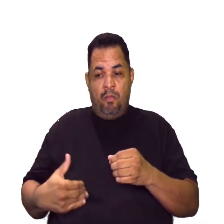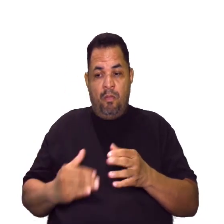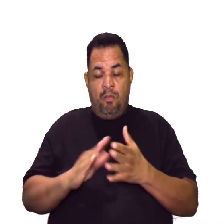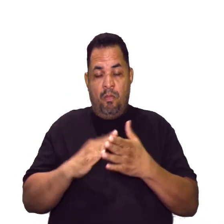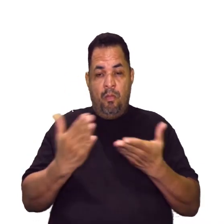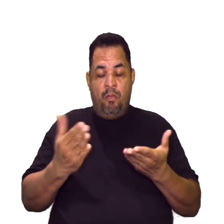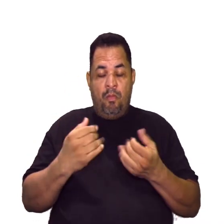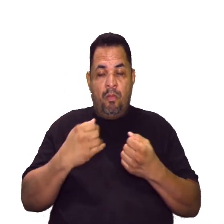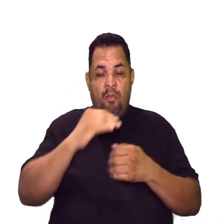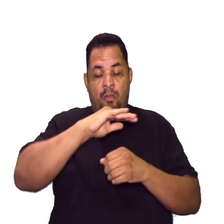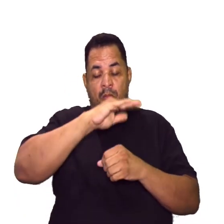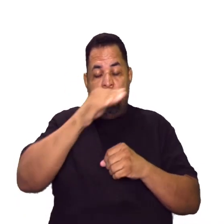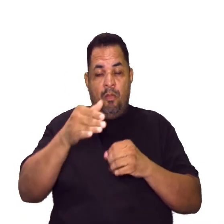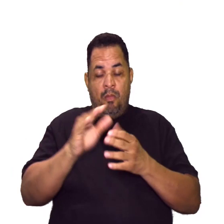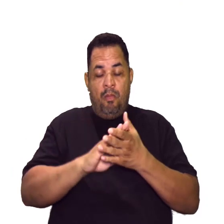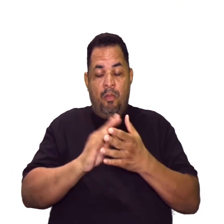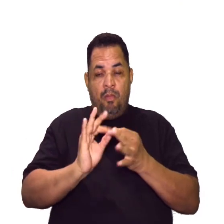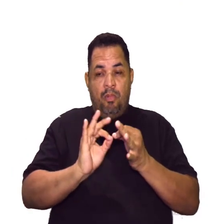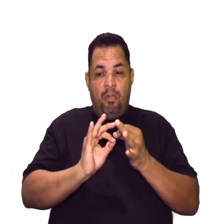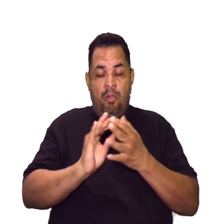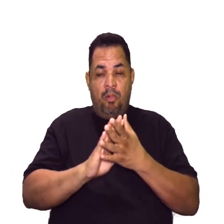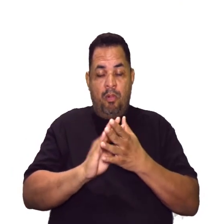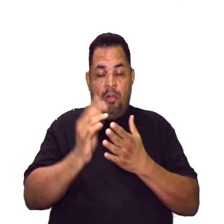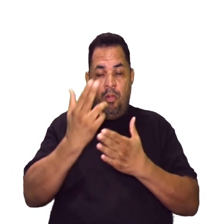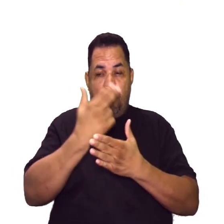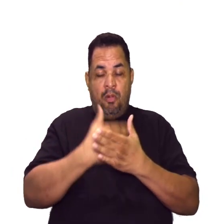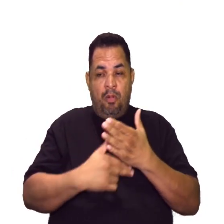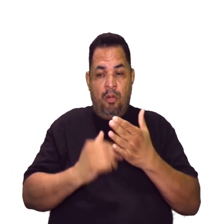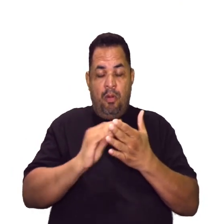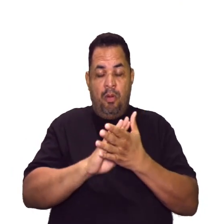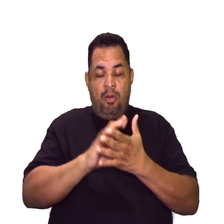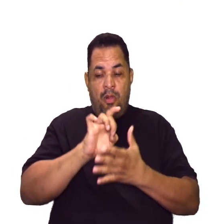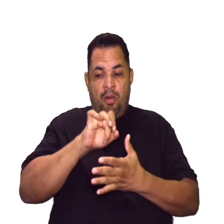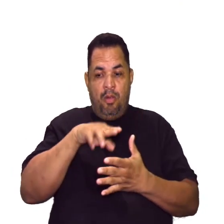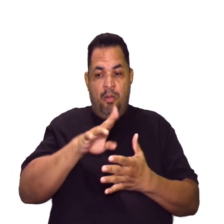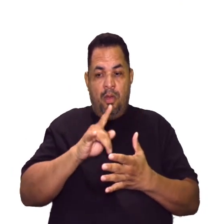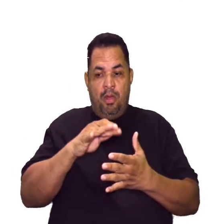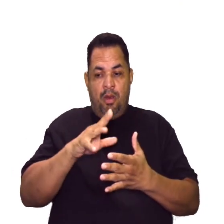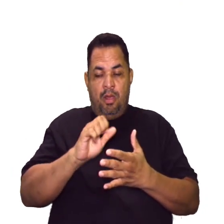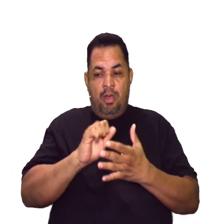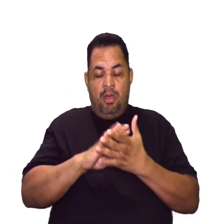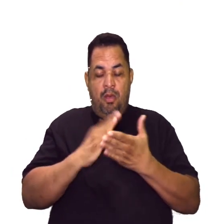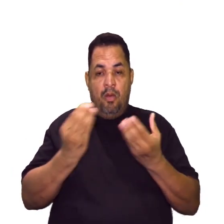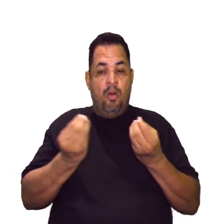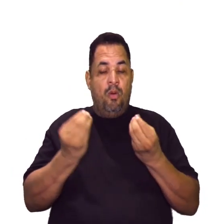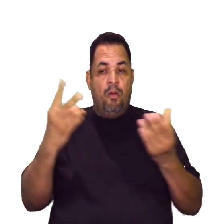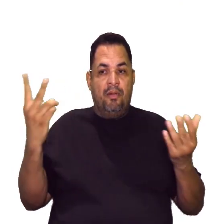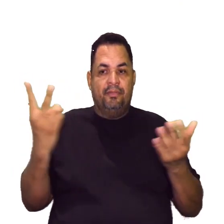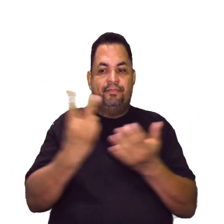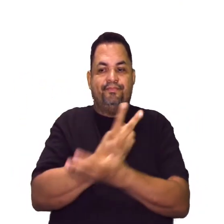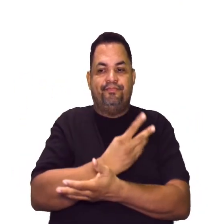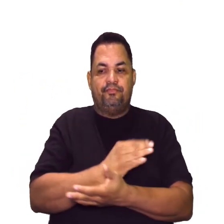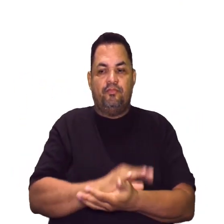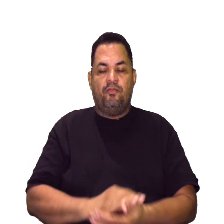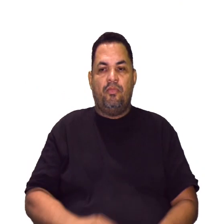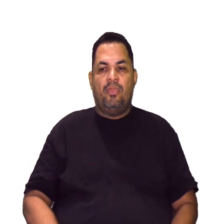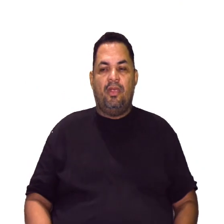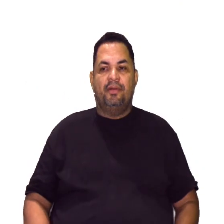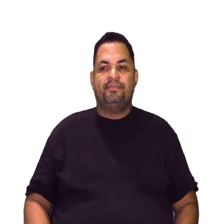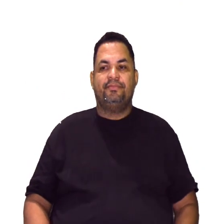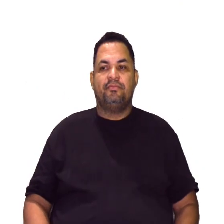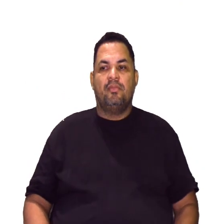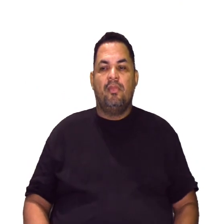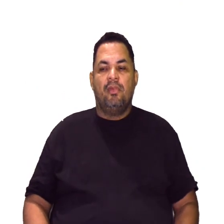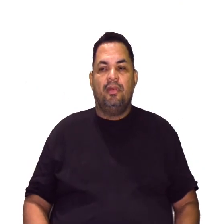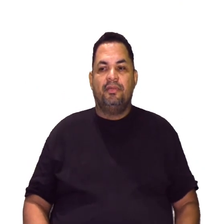átomo, seguindo o diagrama de Linus-Pauling, tá bom? E aí, como é que vai acontecer? Nós